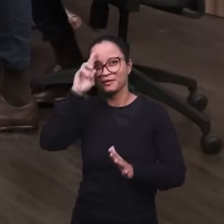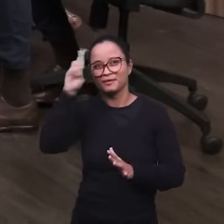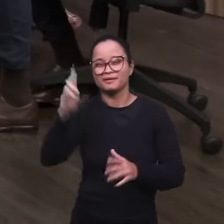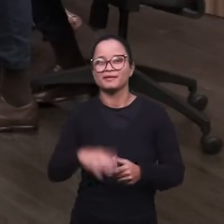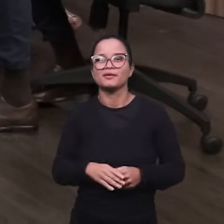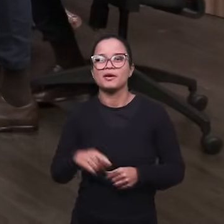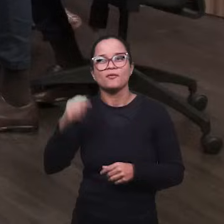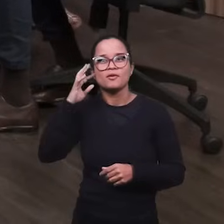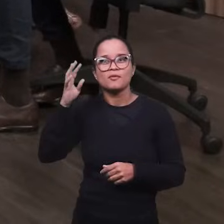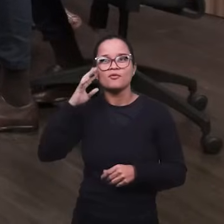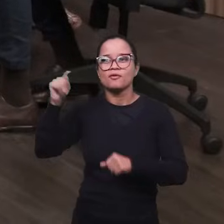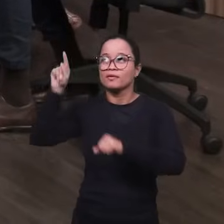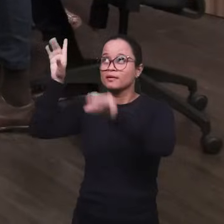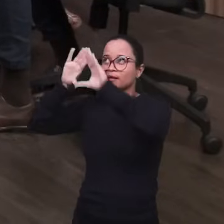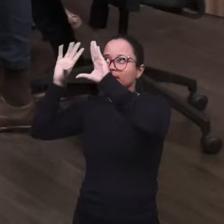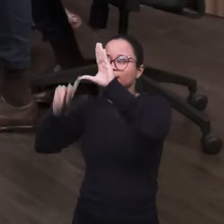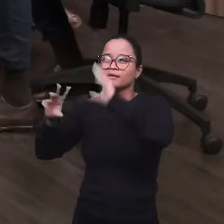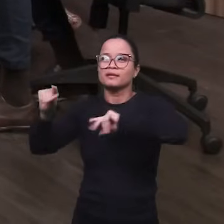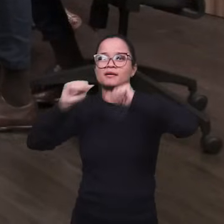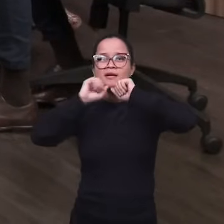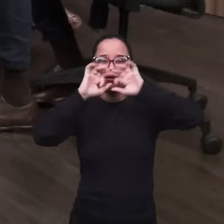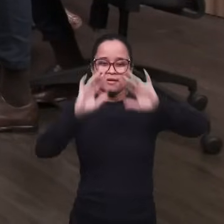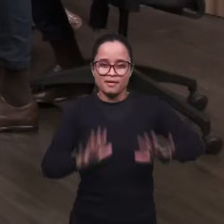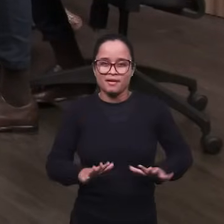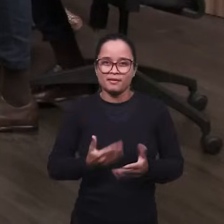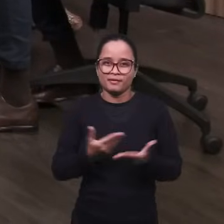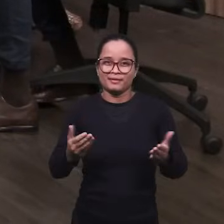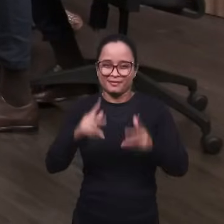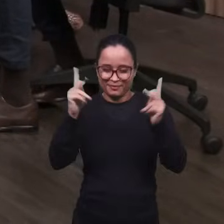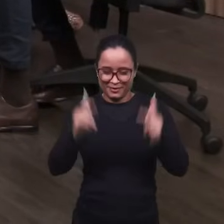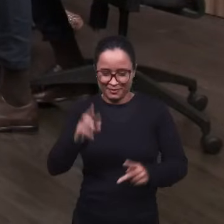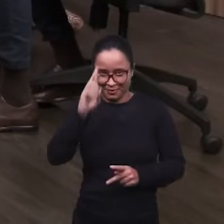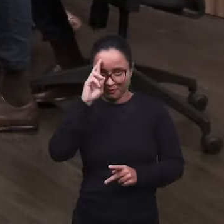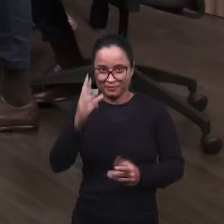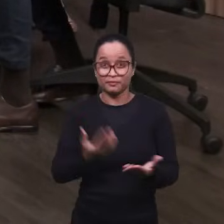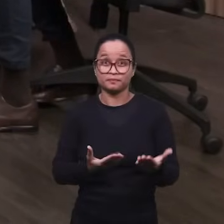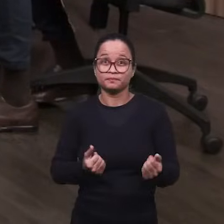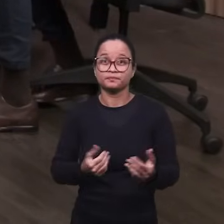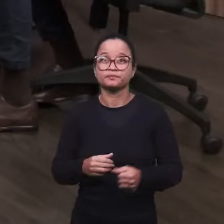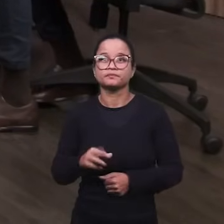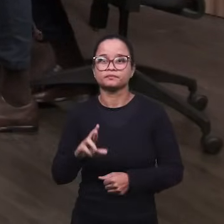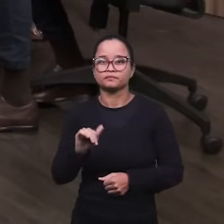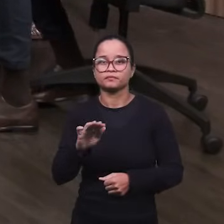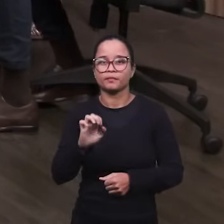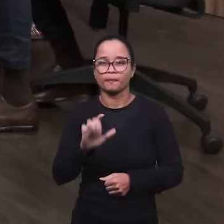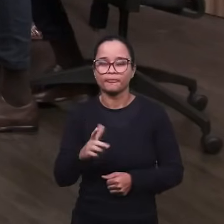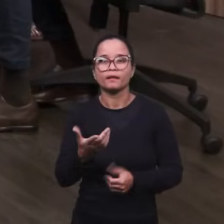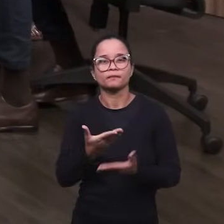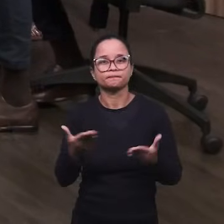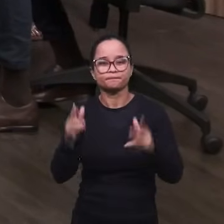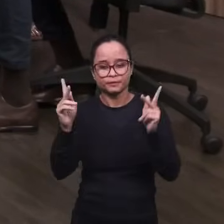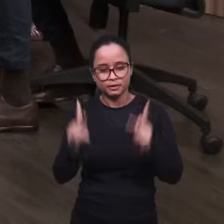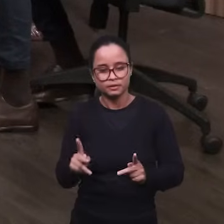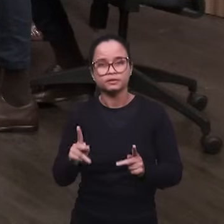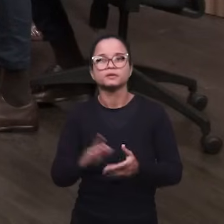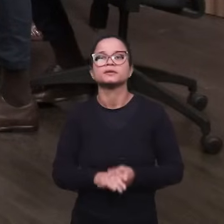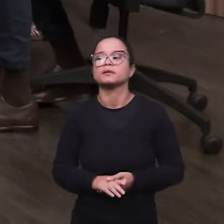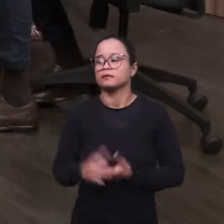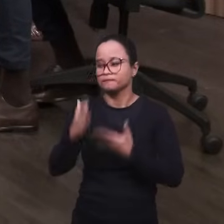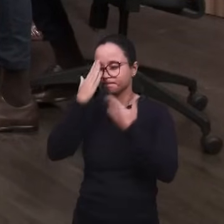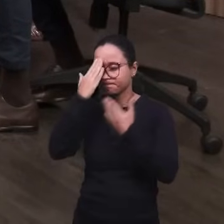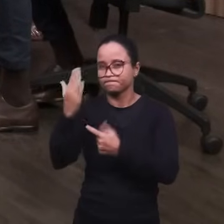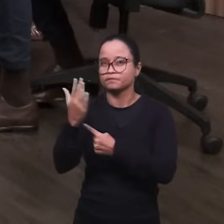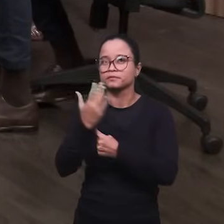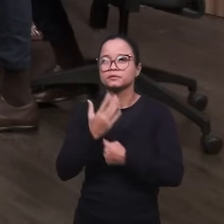Tudo, Eu fico imaginando tudo tem no seu céu, tempo, vai ser né? uma bênção. Tá bom, Pai, Senhor, aos jovens. Rafael, Pai, Senhor, querido, Senhor, obrigado pela pastor.